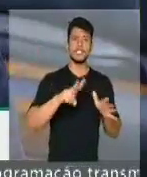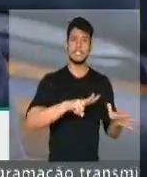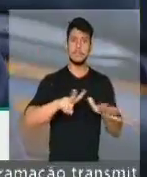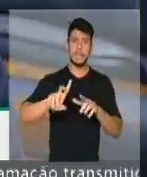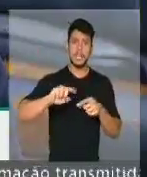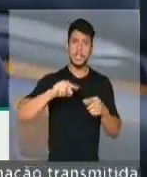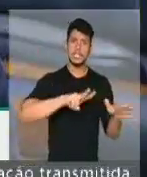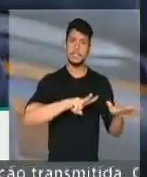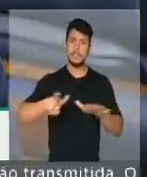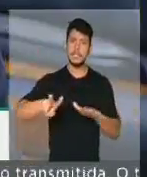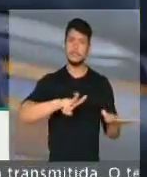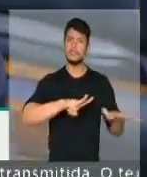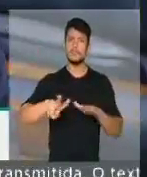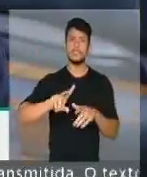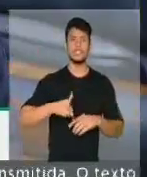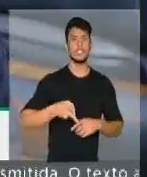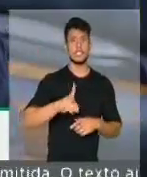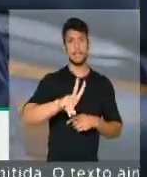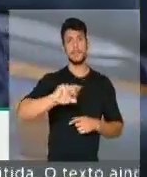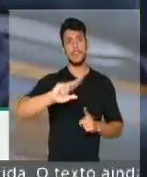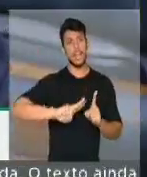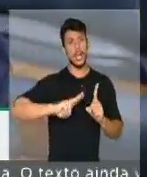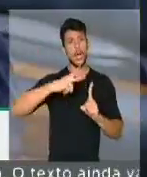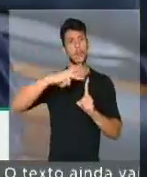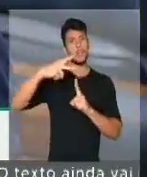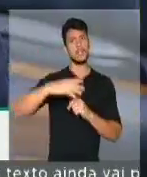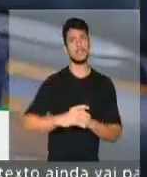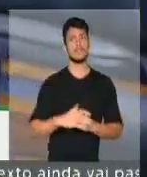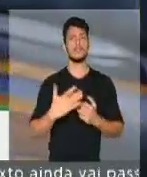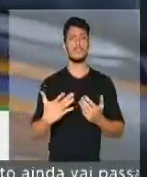aumenta. Anuncia esses aumentos de impostos, como agora do gás. Fica aqui o nosso repúdio.